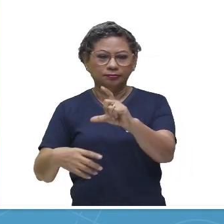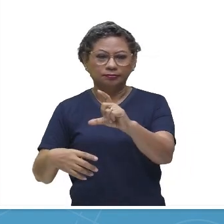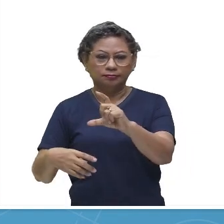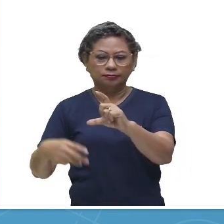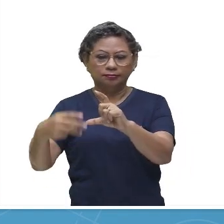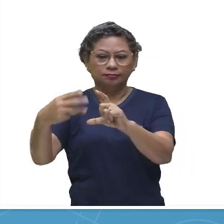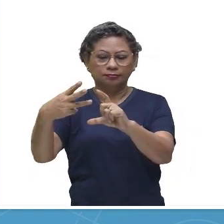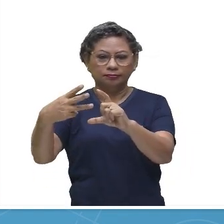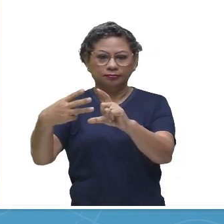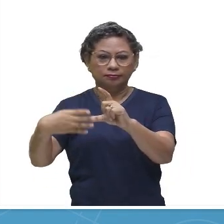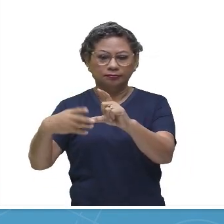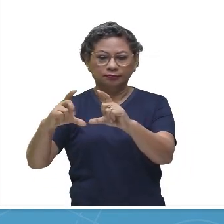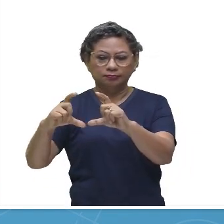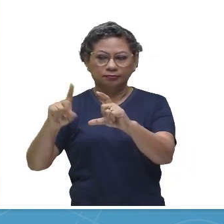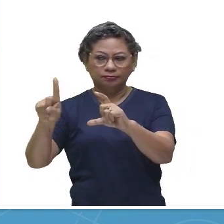elevado a 1.